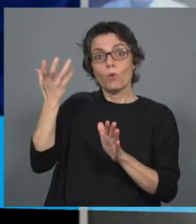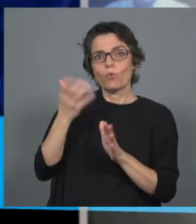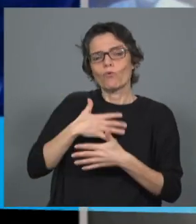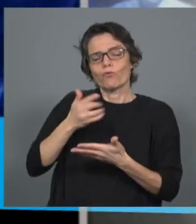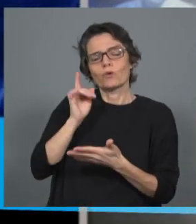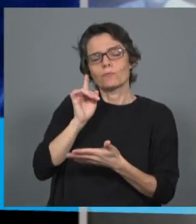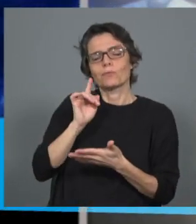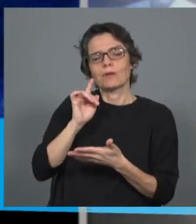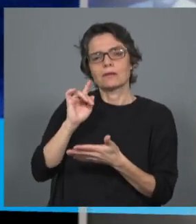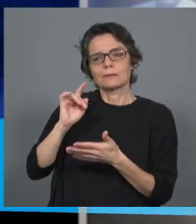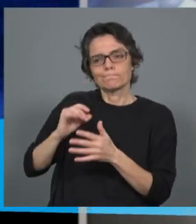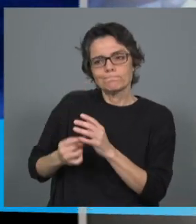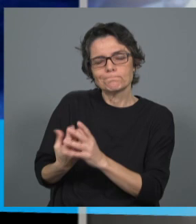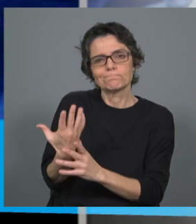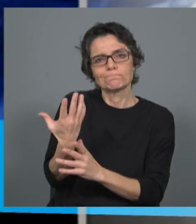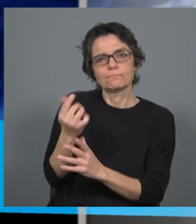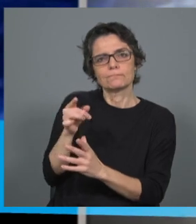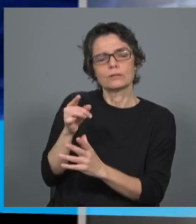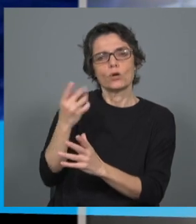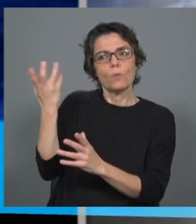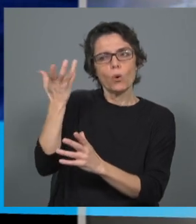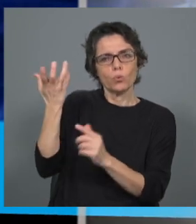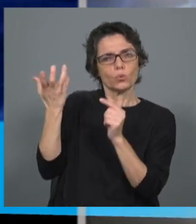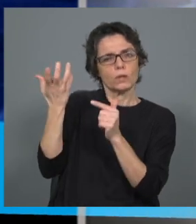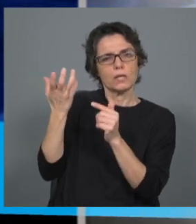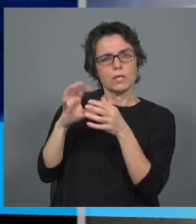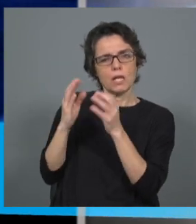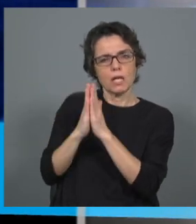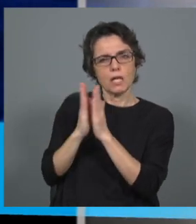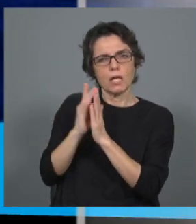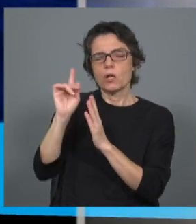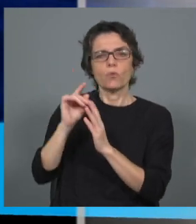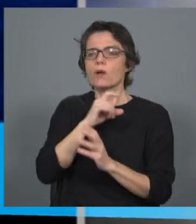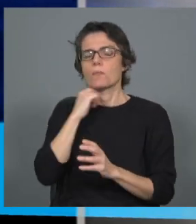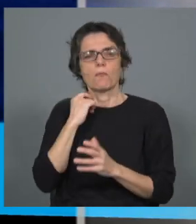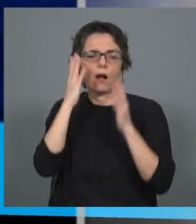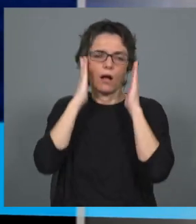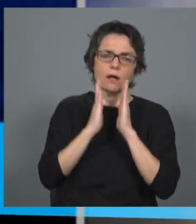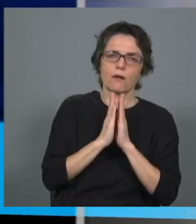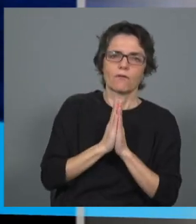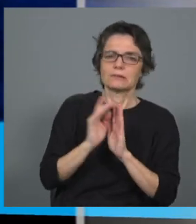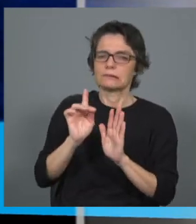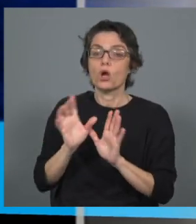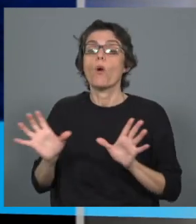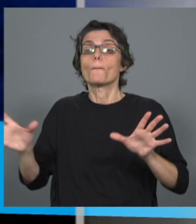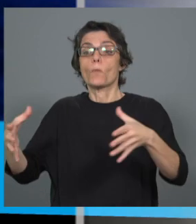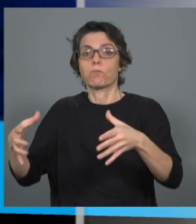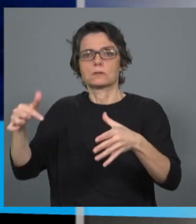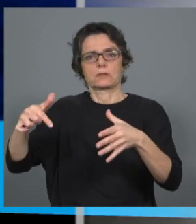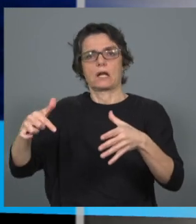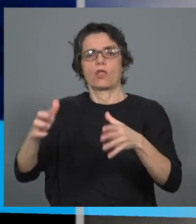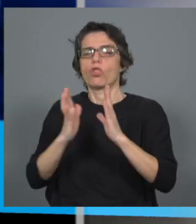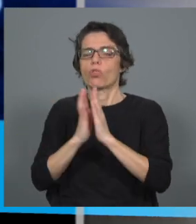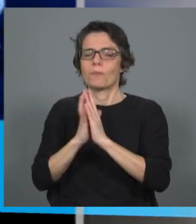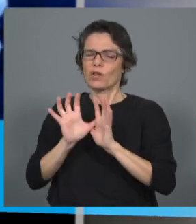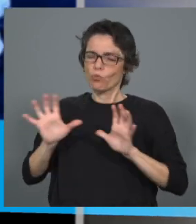que o cuidado das vocações não é do padre, da freira, é de uma comunidade inteira, é de uma igreja inteira.